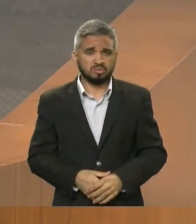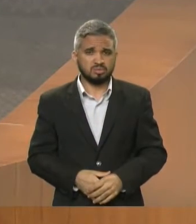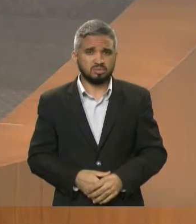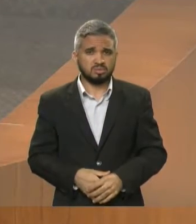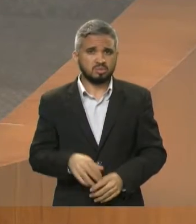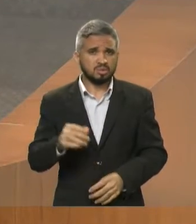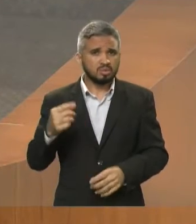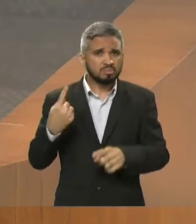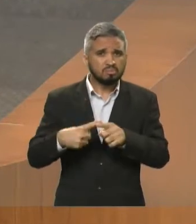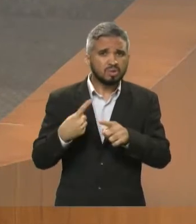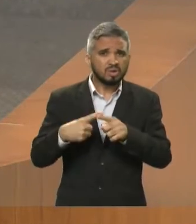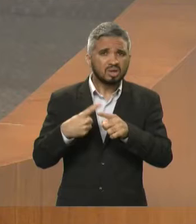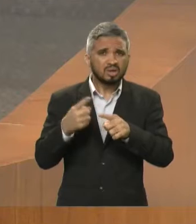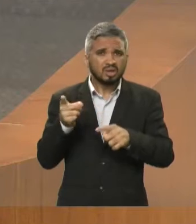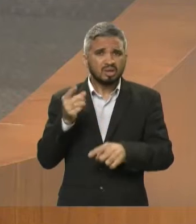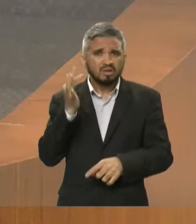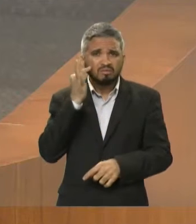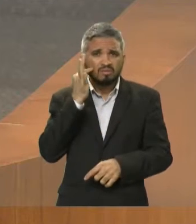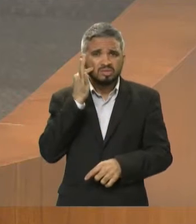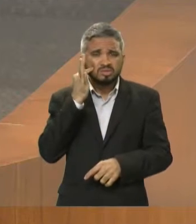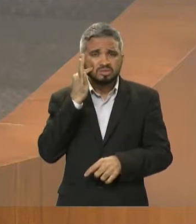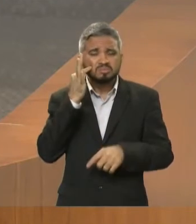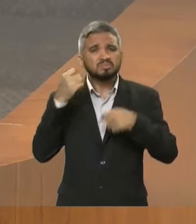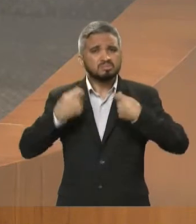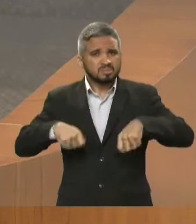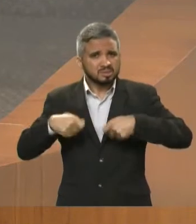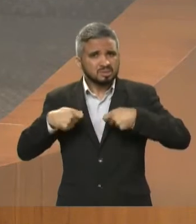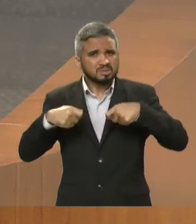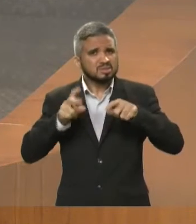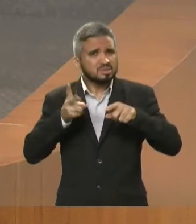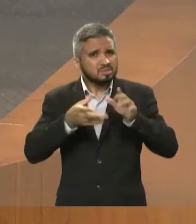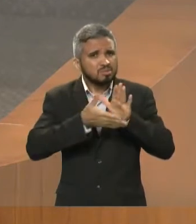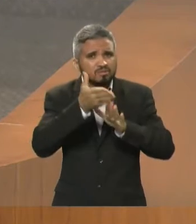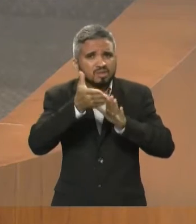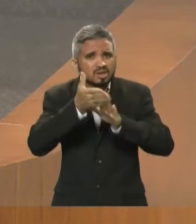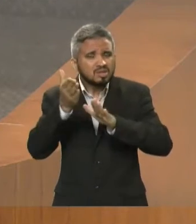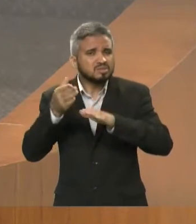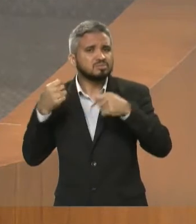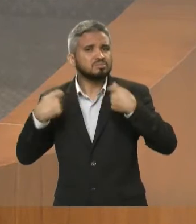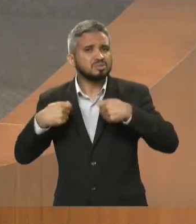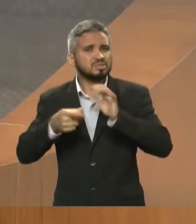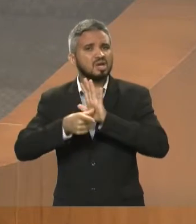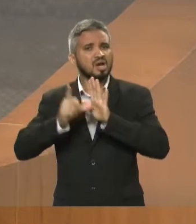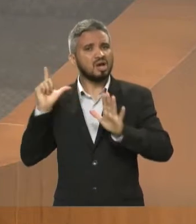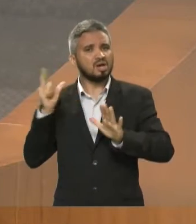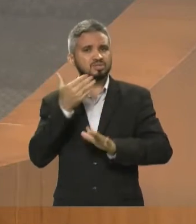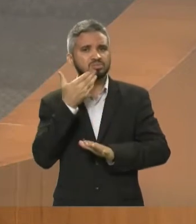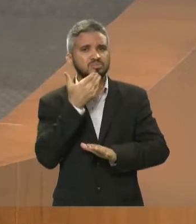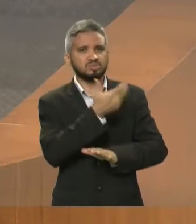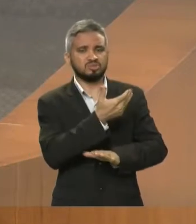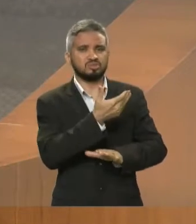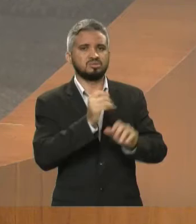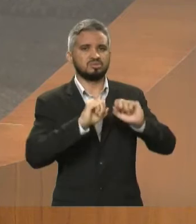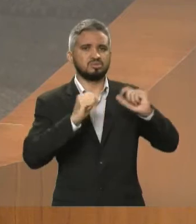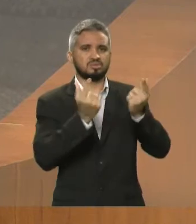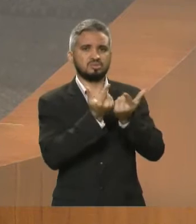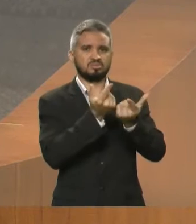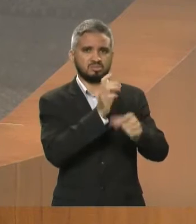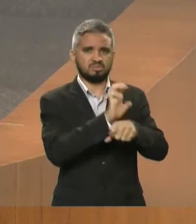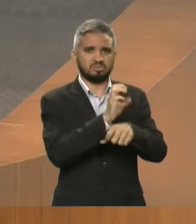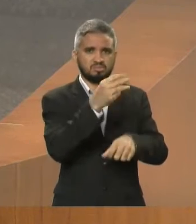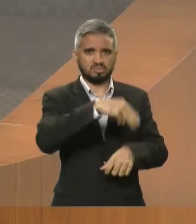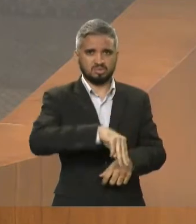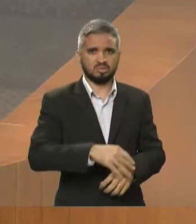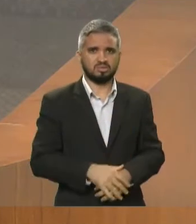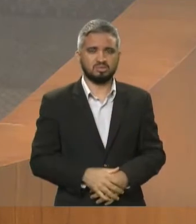ausentar pedir autorização? Então, líder do governo, nem argumento tem. Nem Flávio Dino